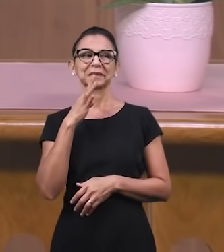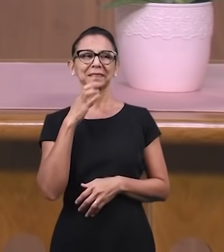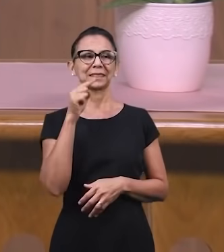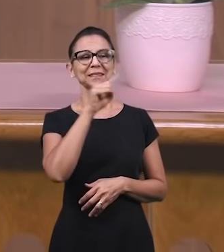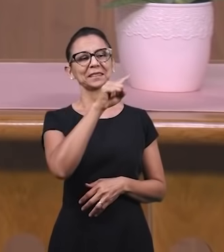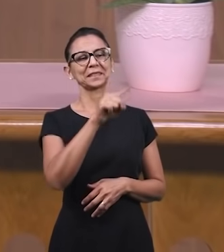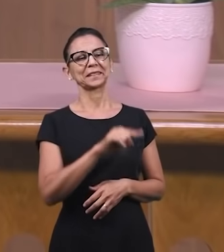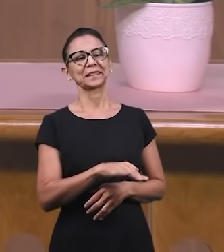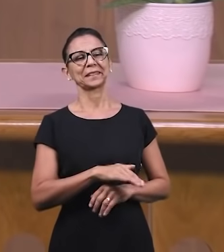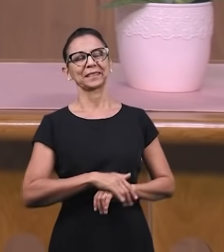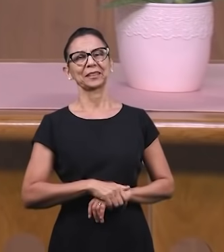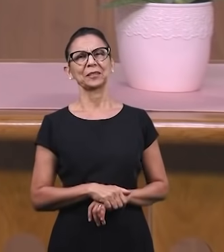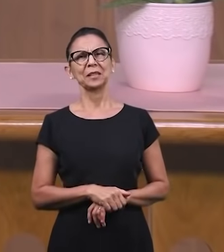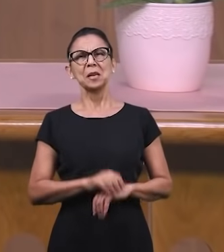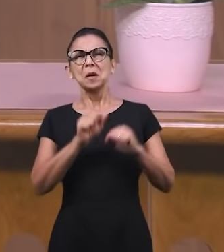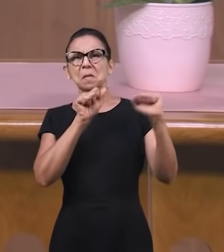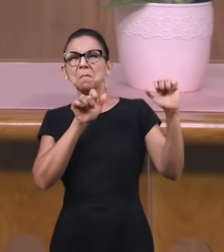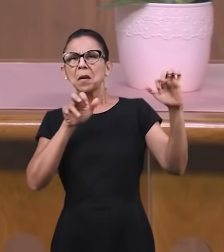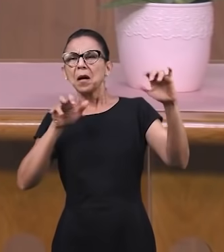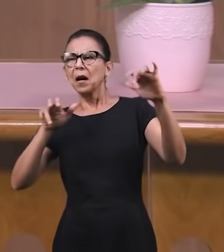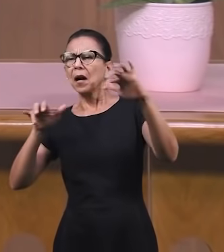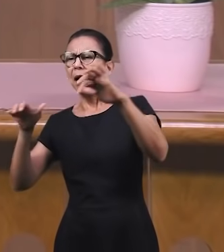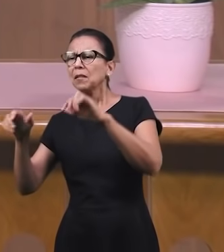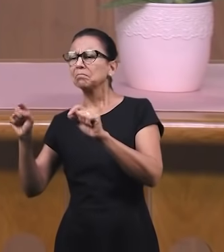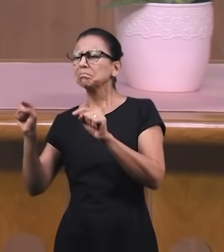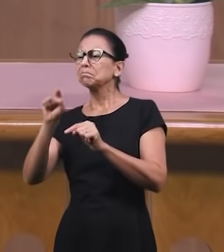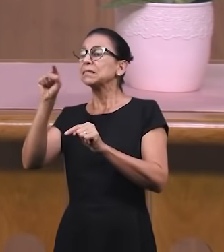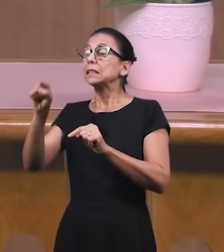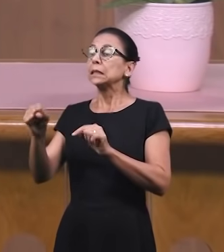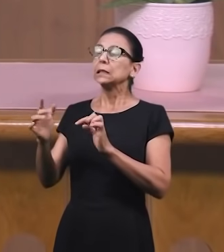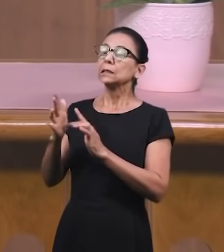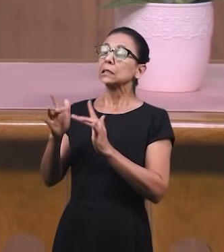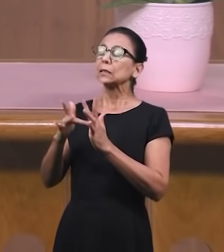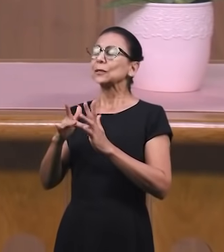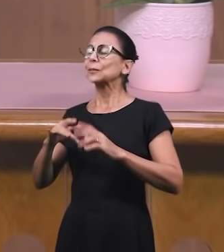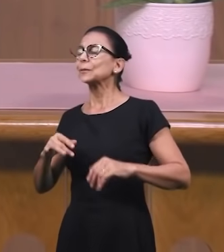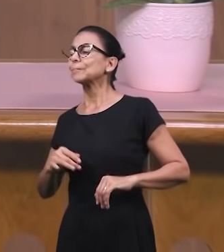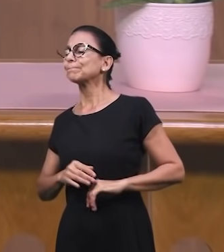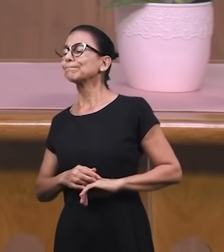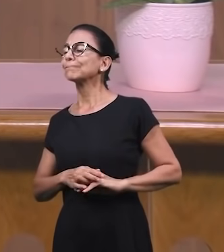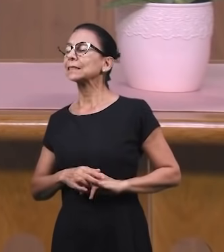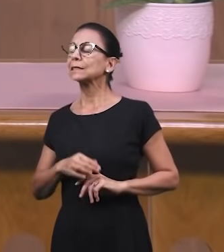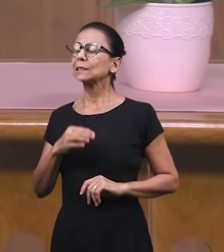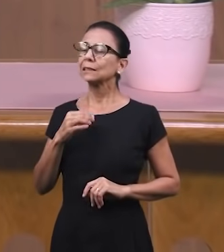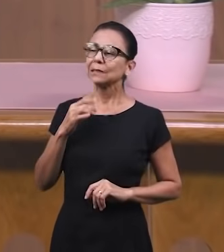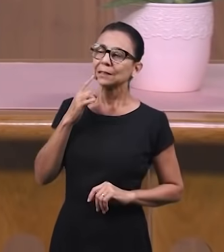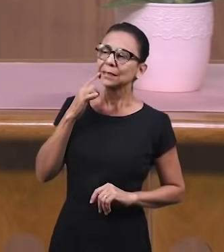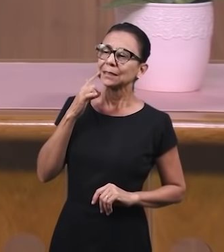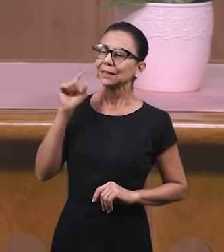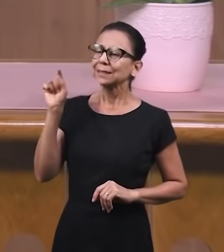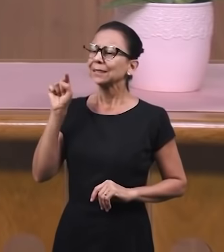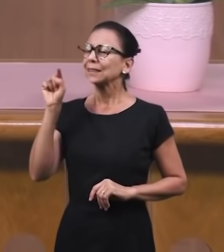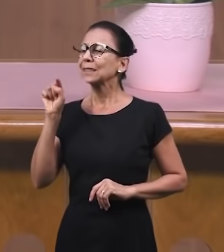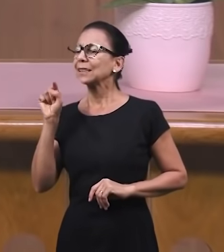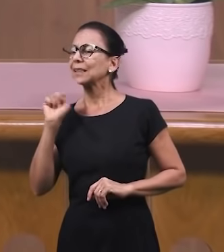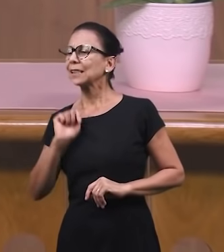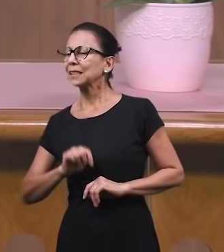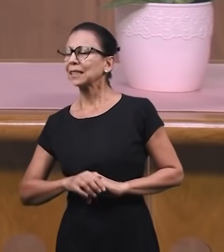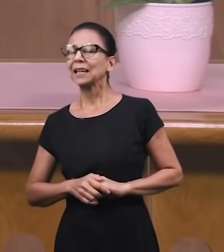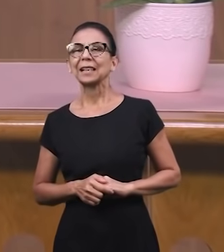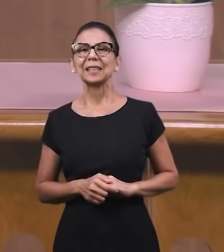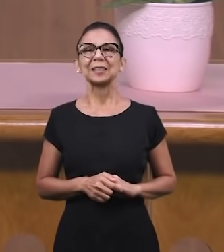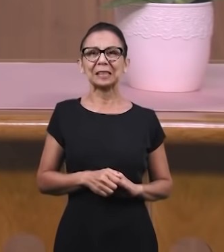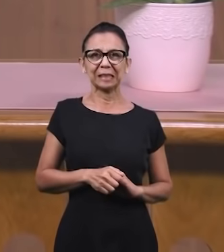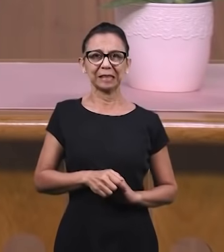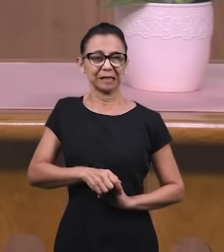não sabia qual daquelas pessoas era Jesus e estava ciente, ou ele acreditava, que